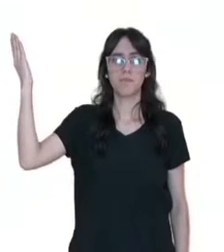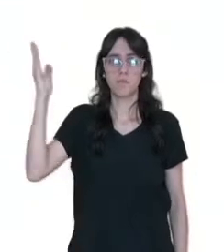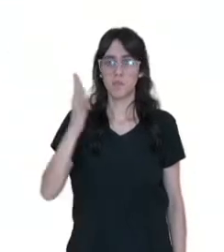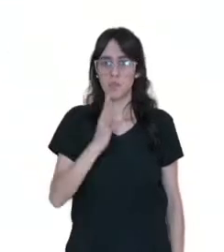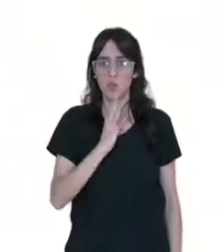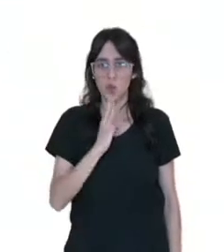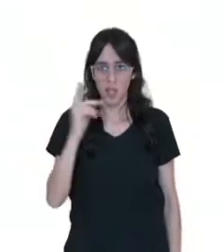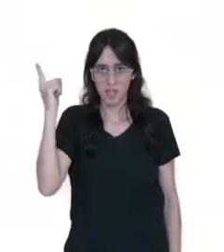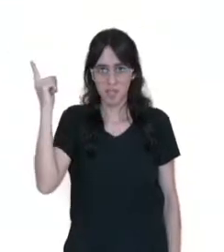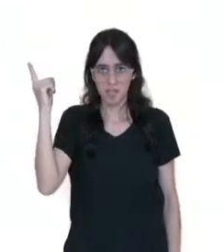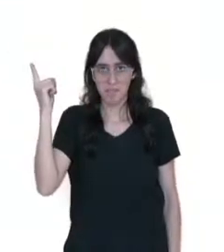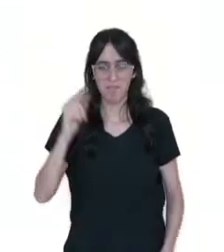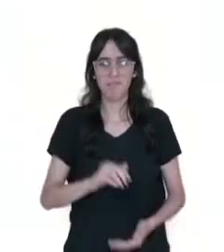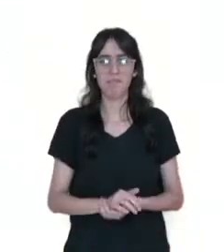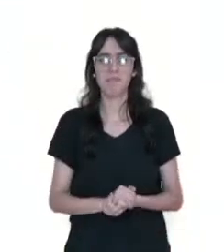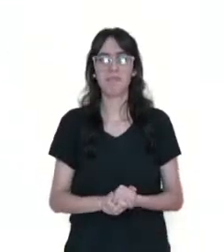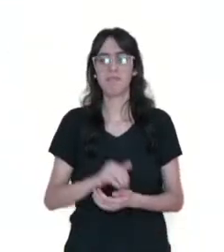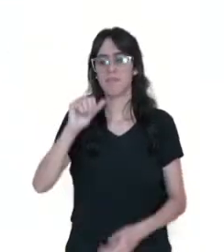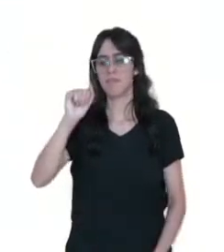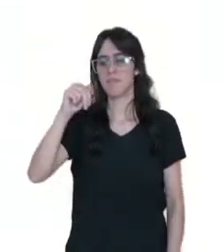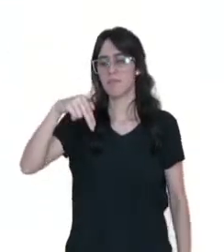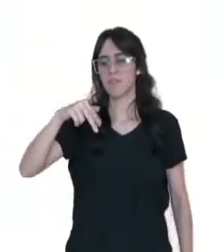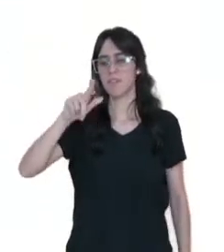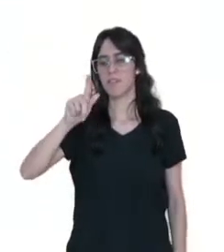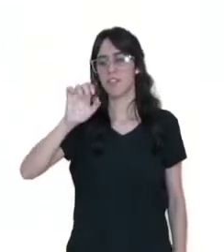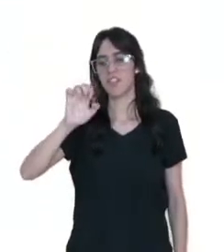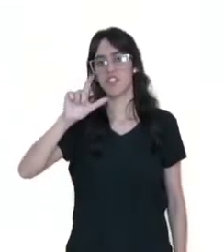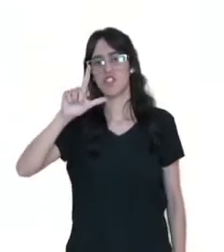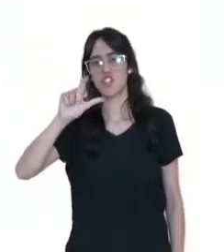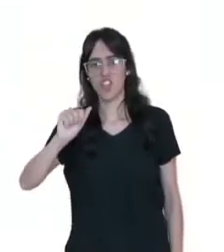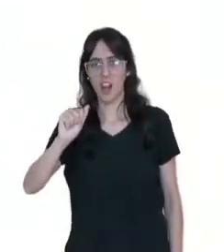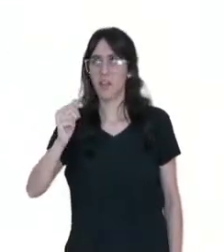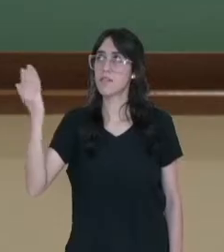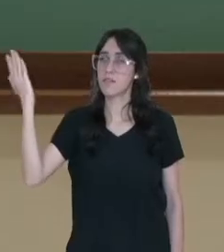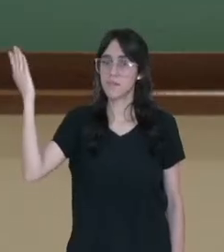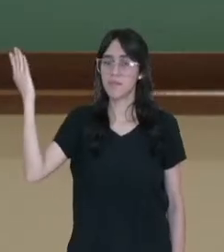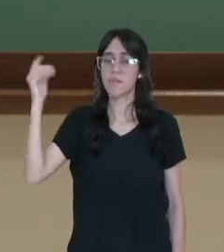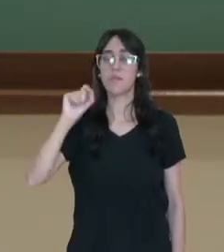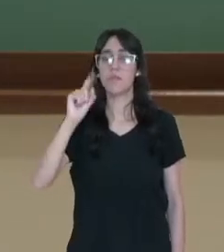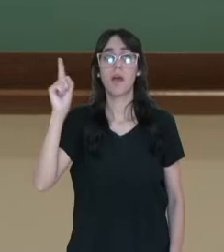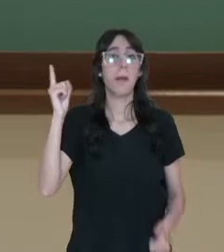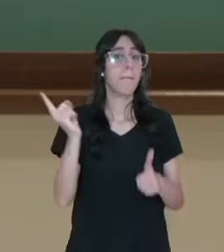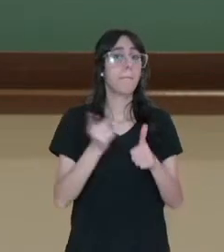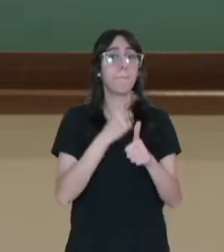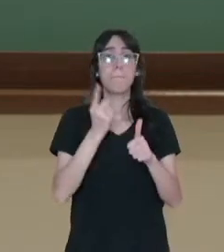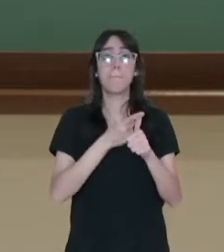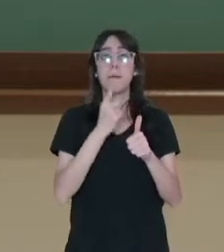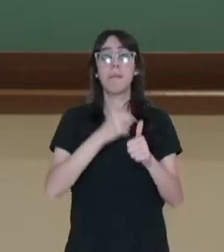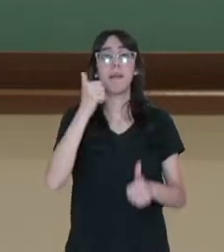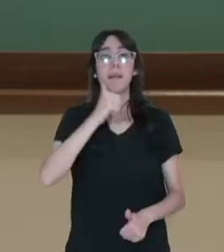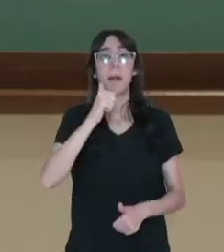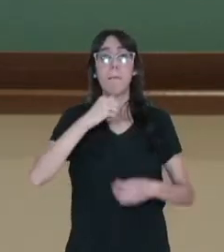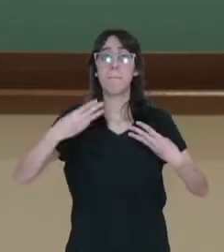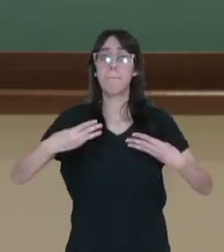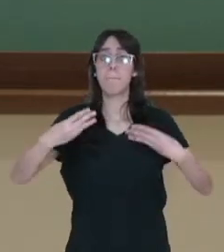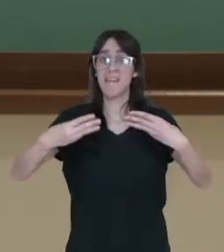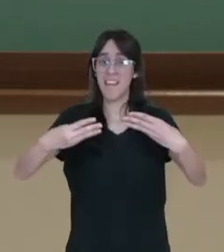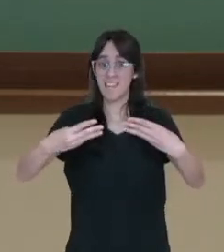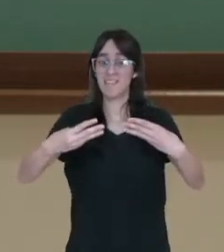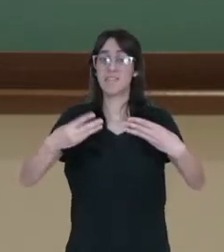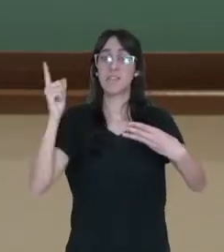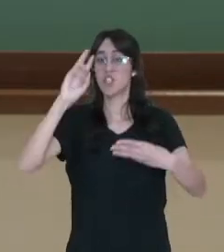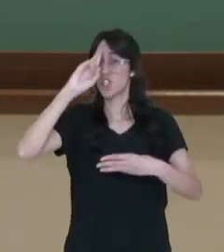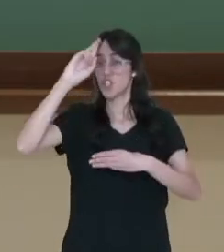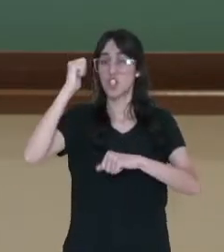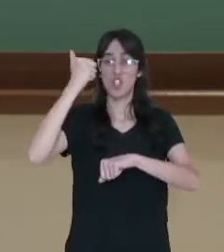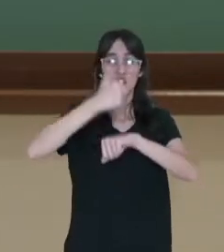tela? Angela Merkel. Ela é a primeira ministra, ou seja, a chefe de